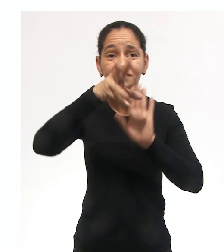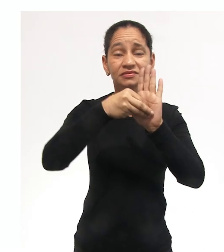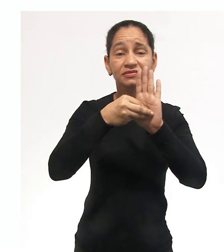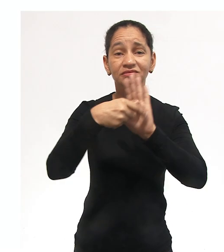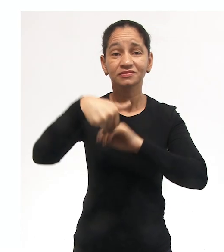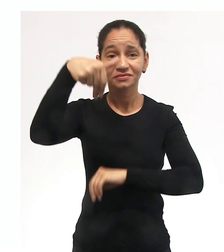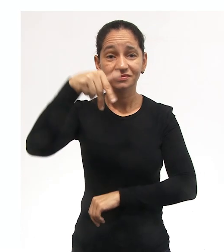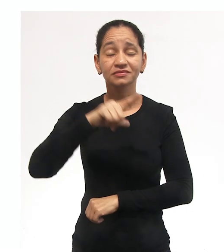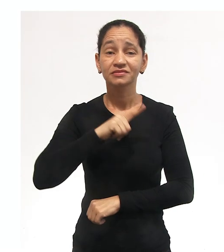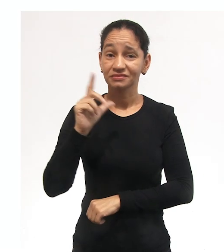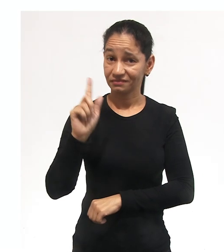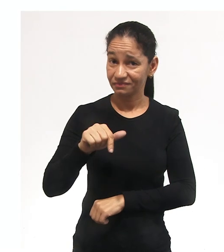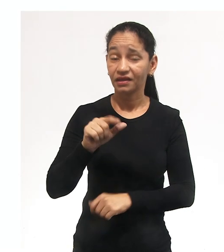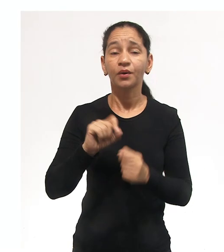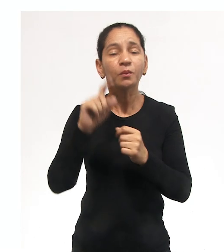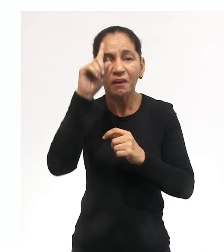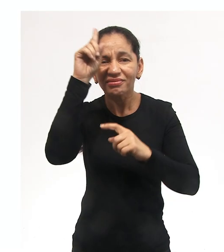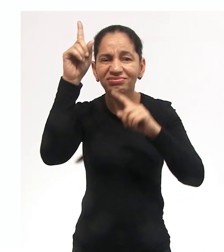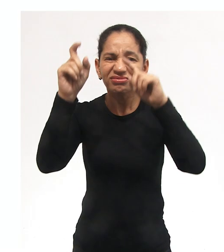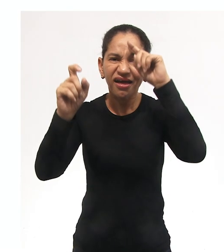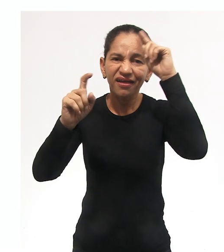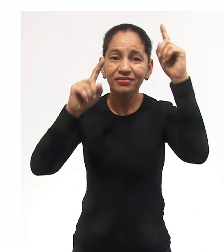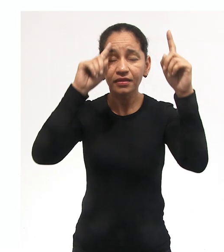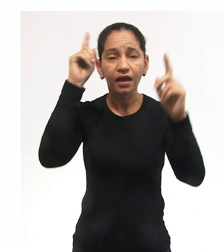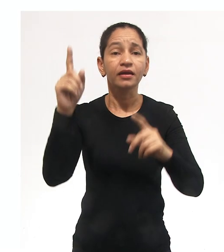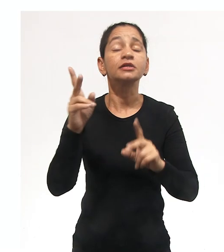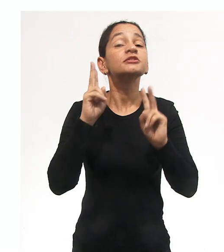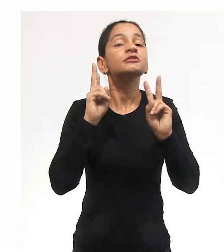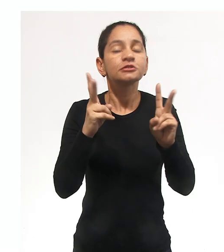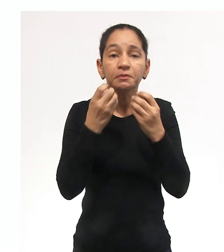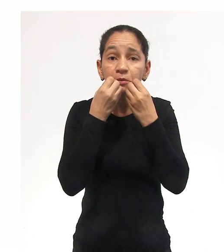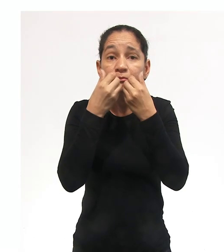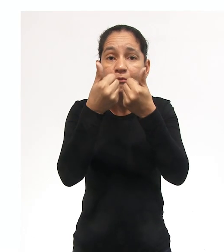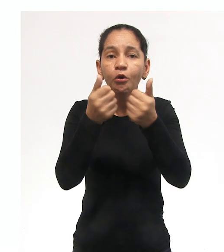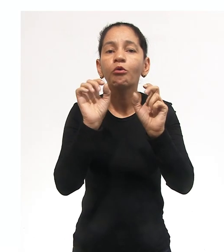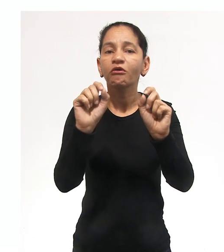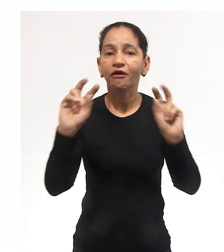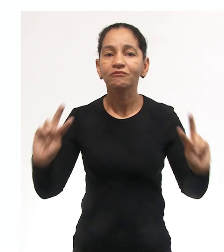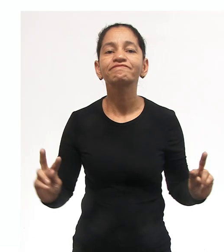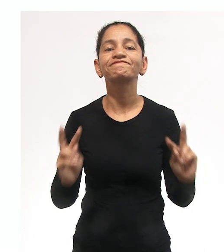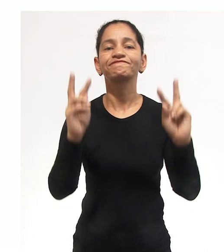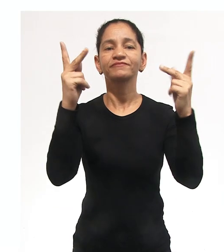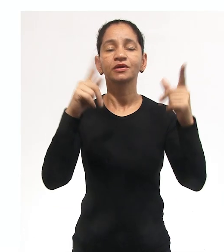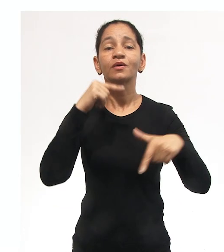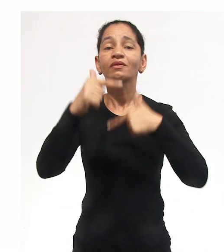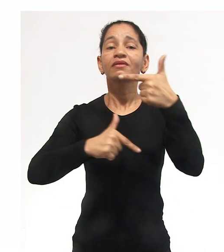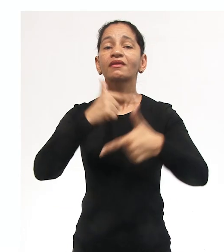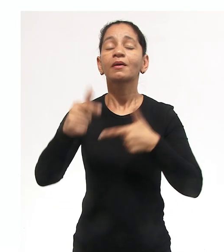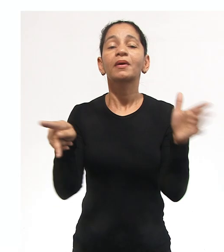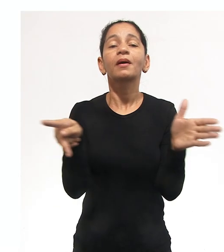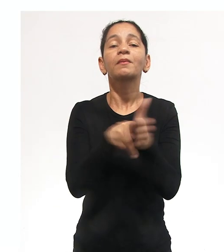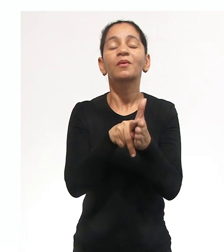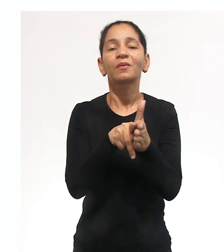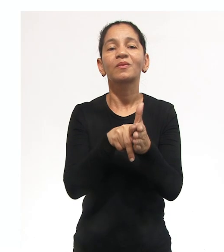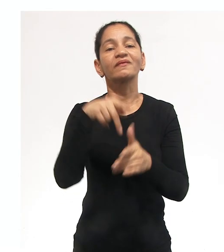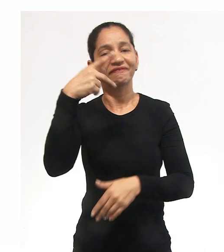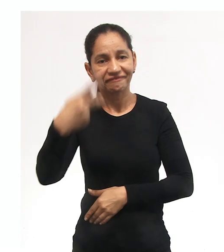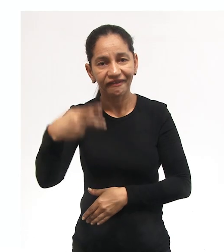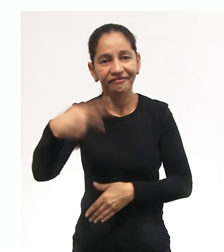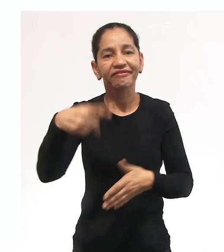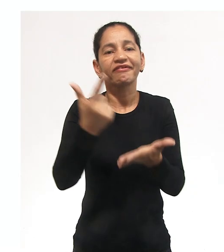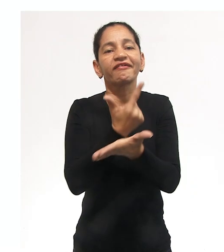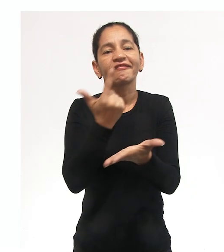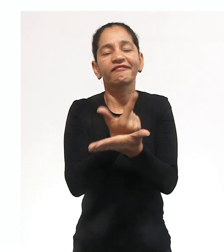Amazônia, né, na região norte, uma ideia que eu sempre prezo para a sala de aula é